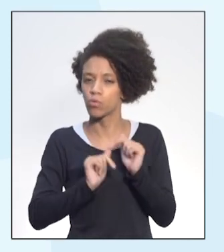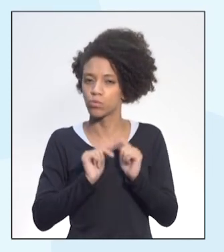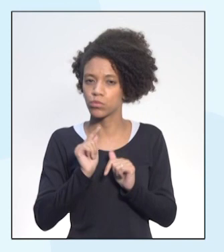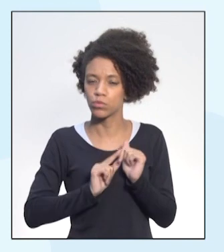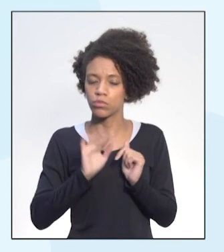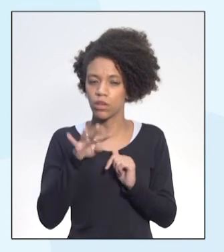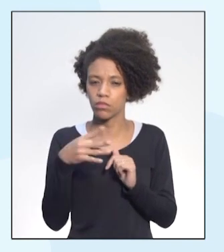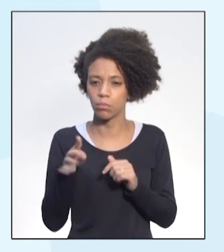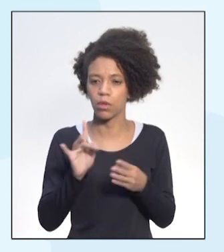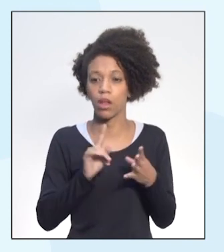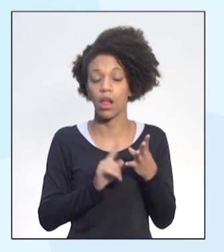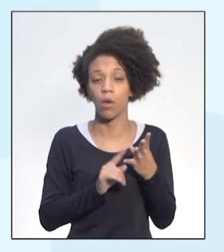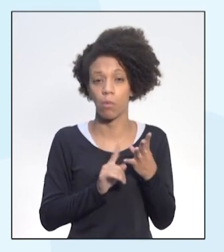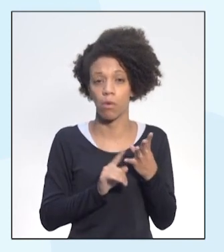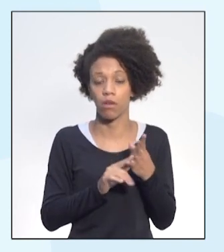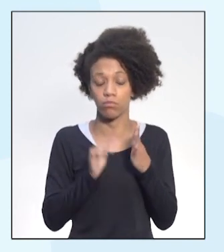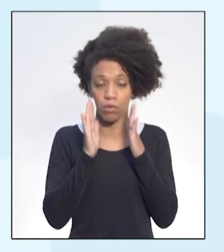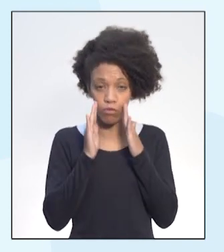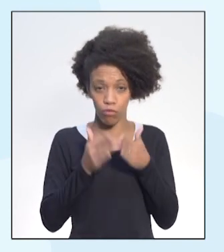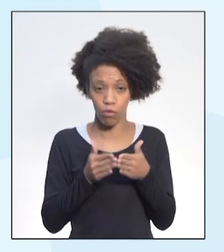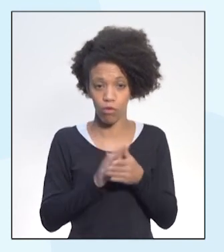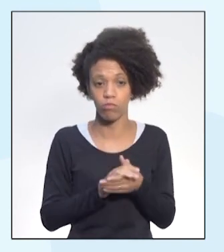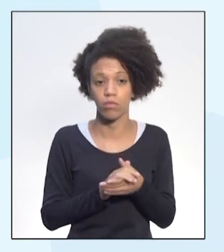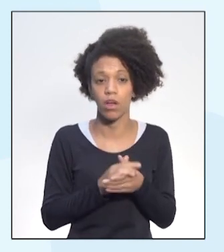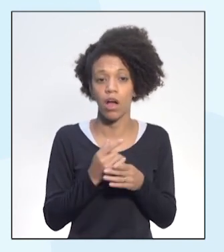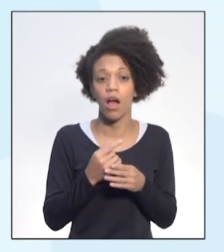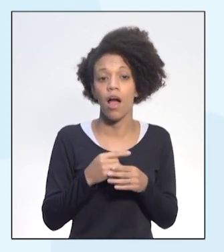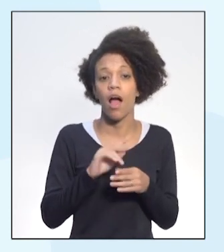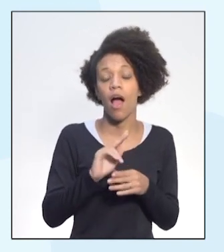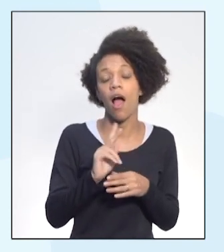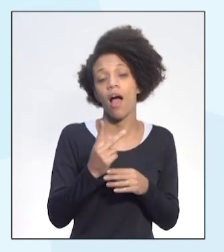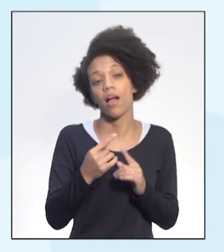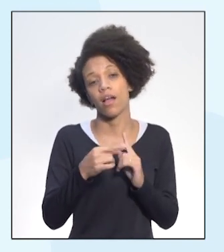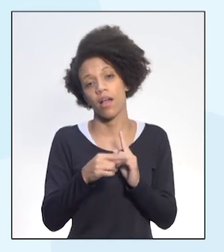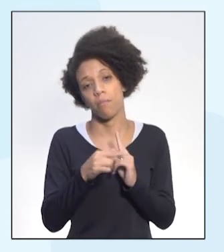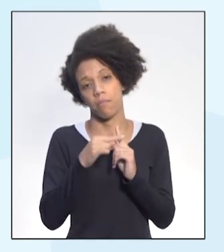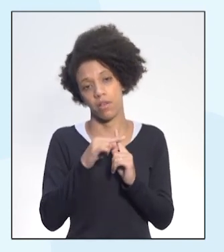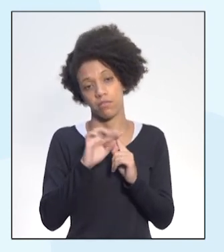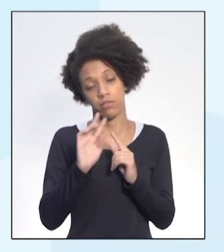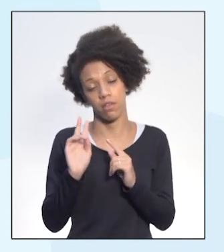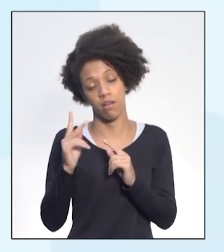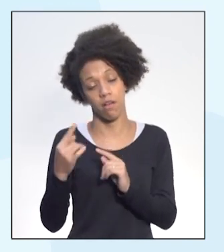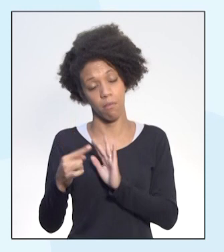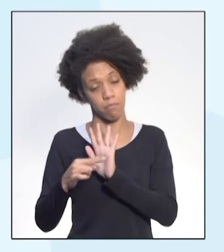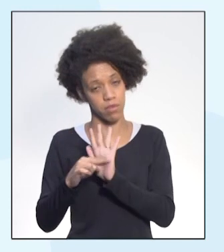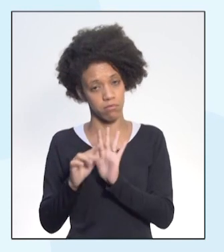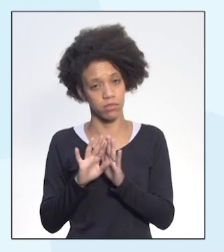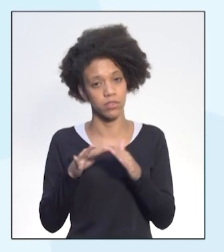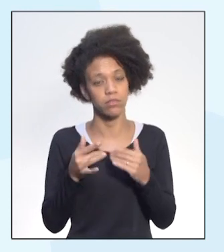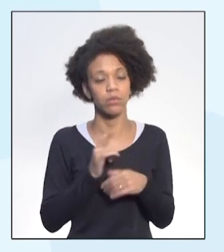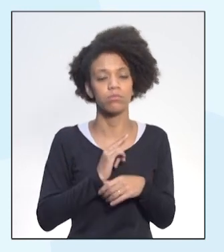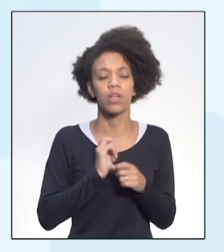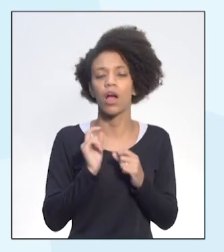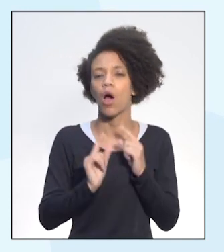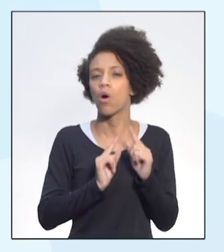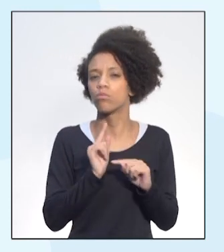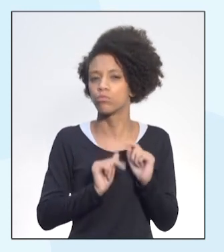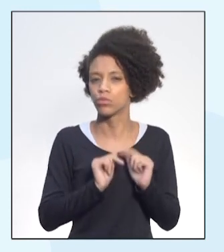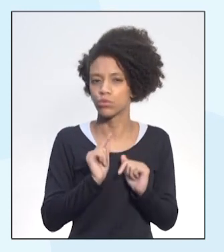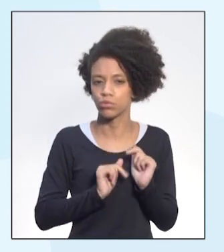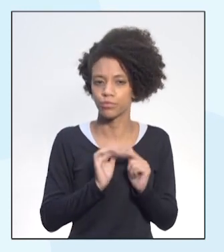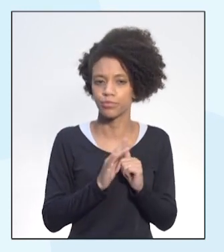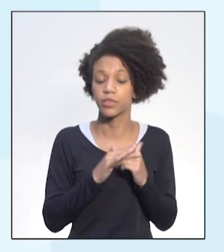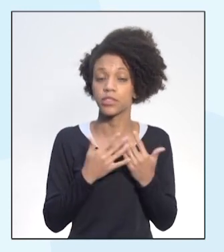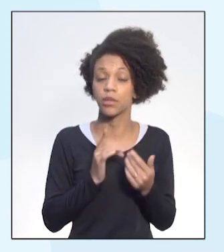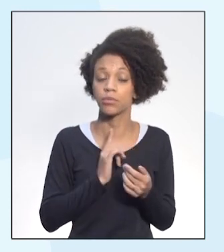Tabela 4, concentração de H+, e concentração de OH-. Aí eu tenho lá quais produtos? Tem o